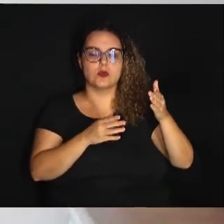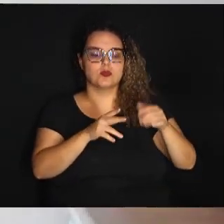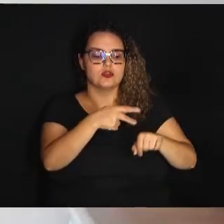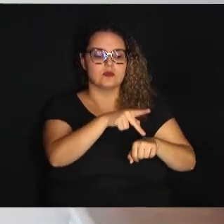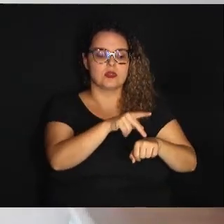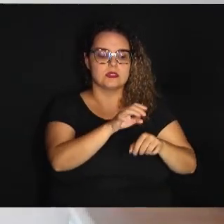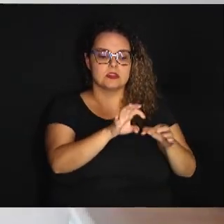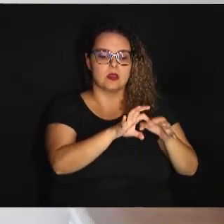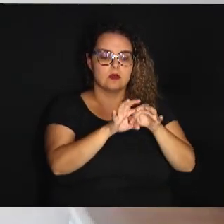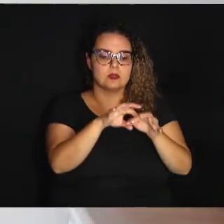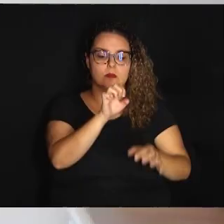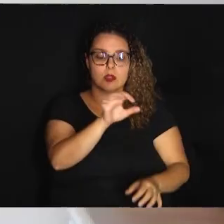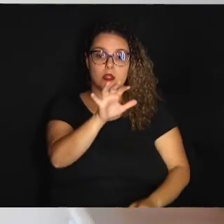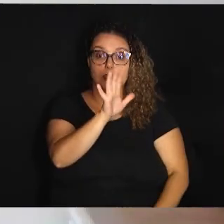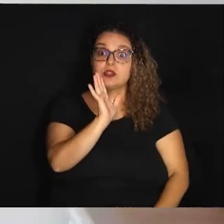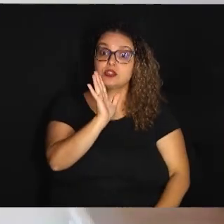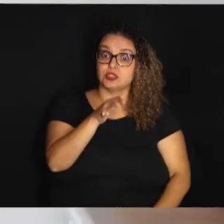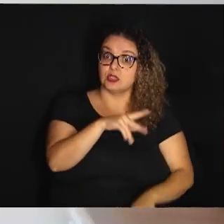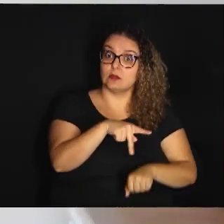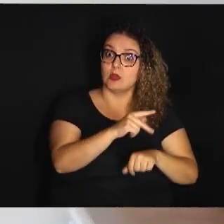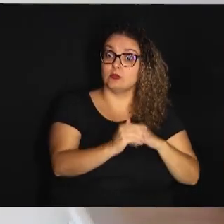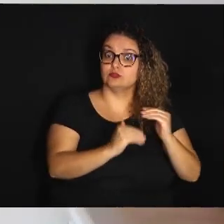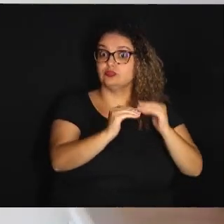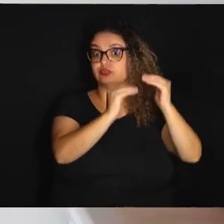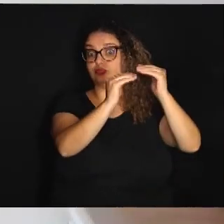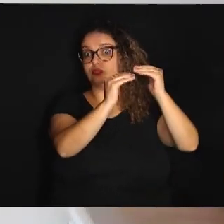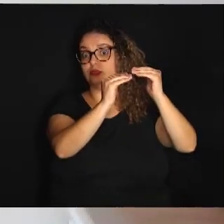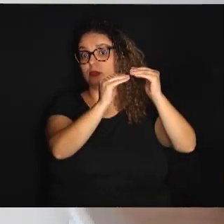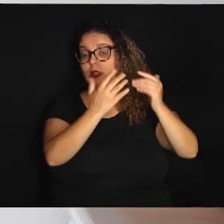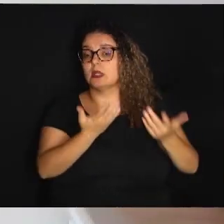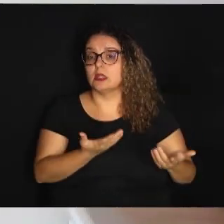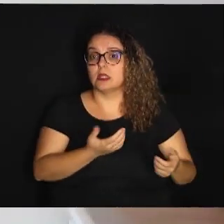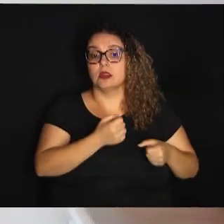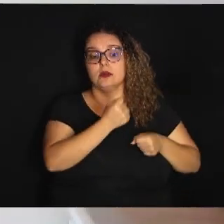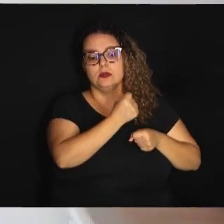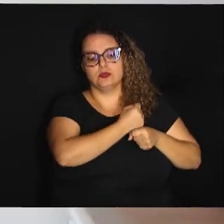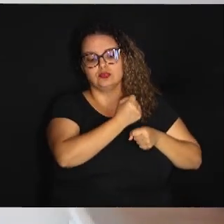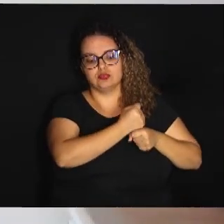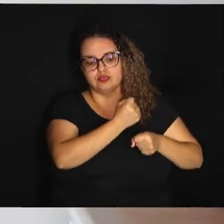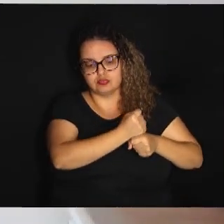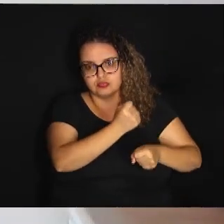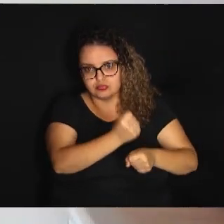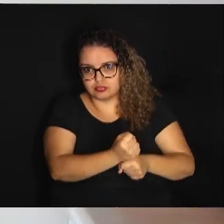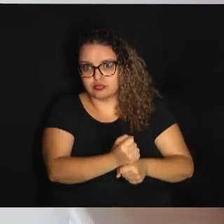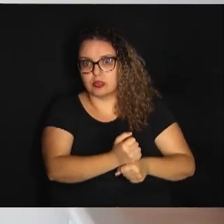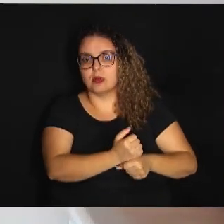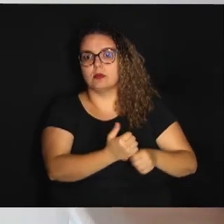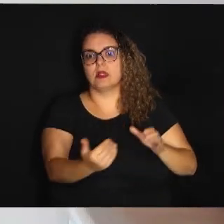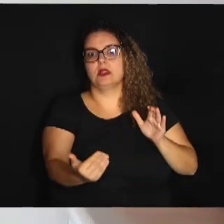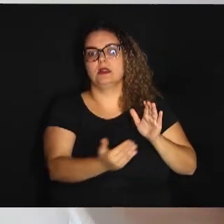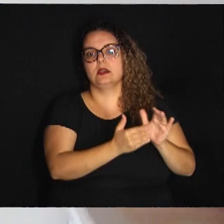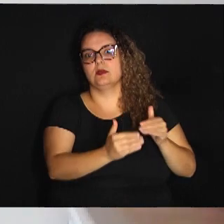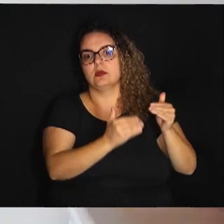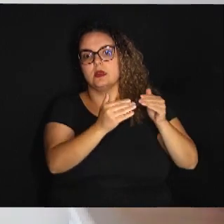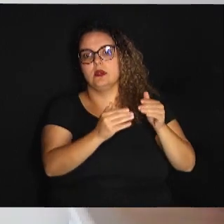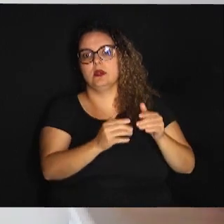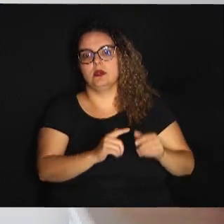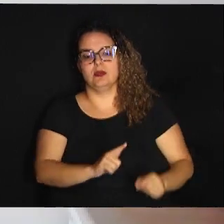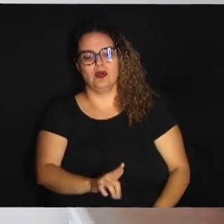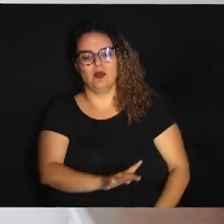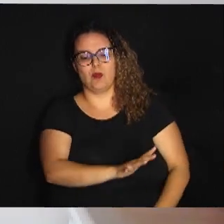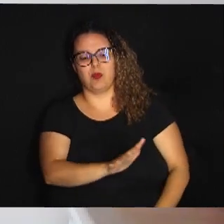os países da União Europeia, já são países desenvolvidos e que, ao longo de sua trajetória até de